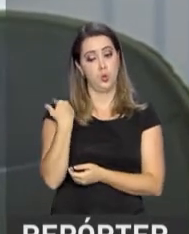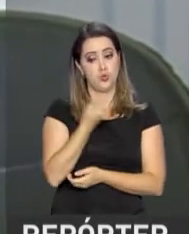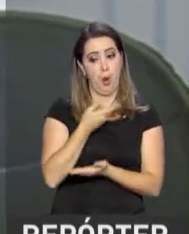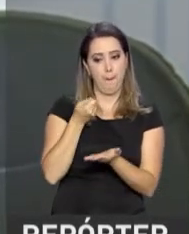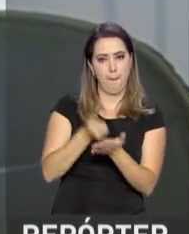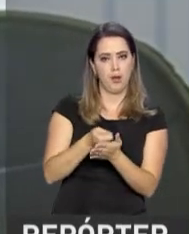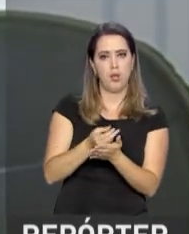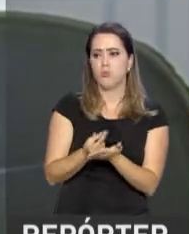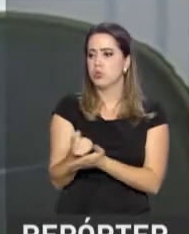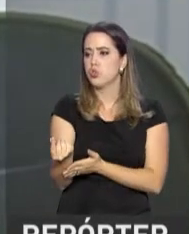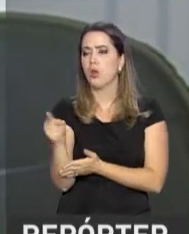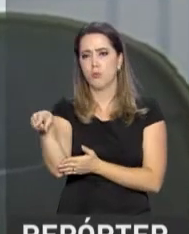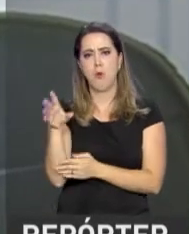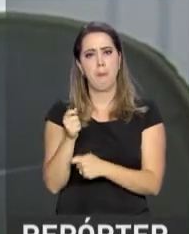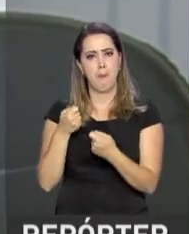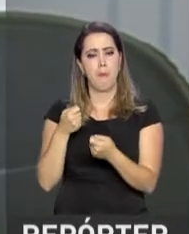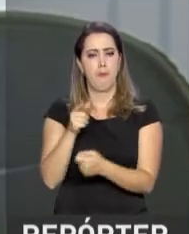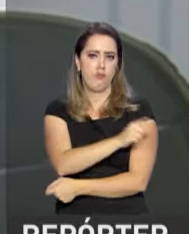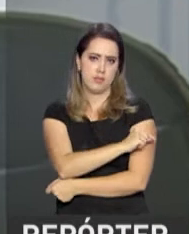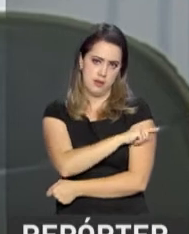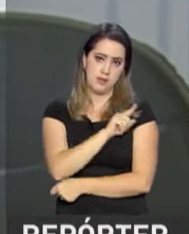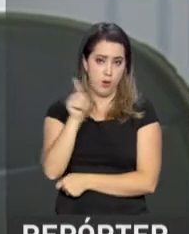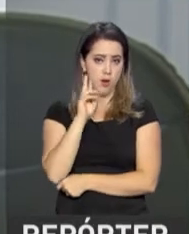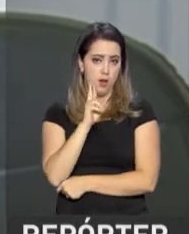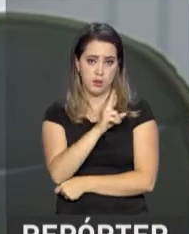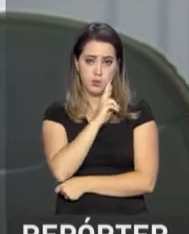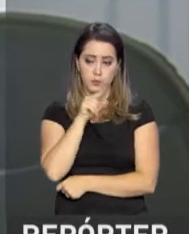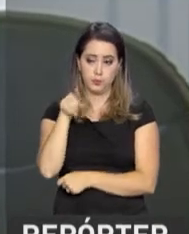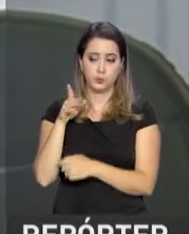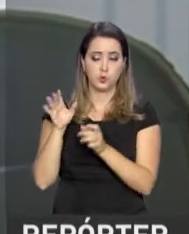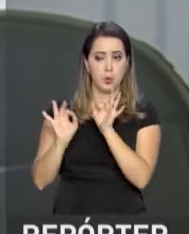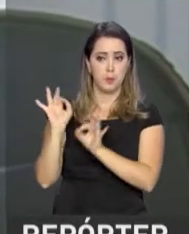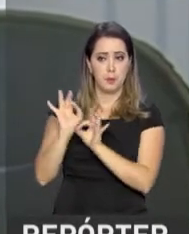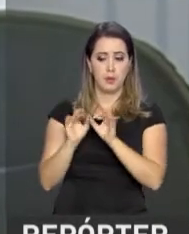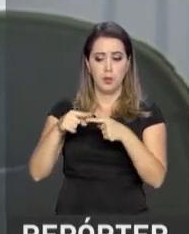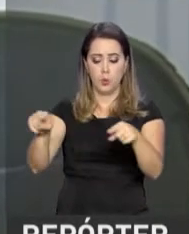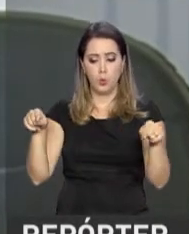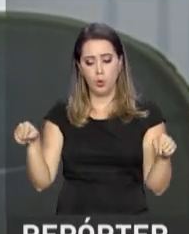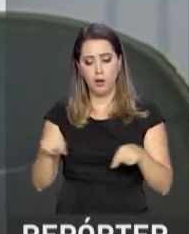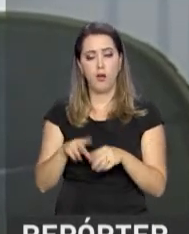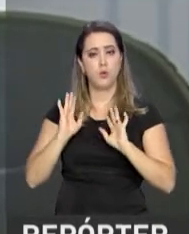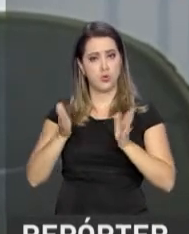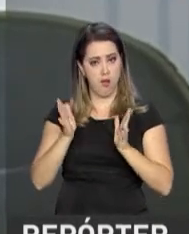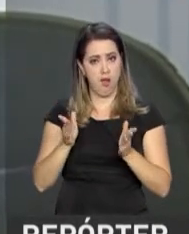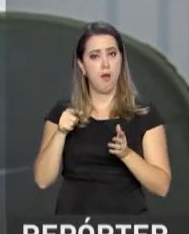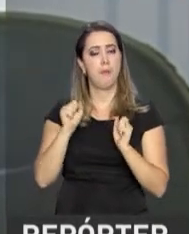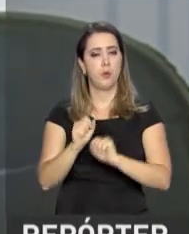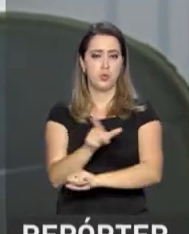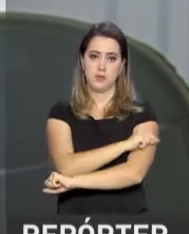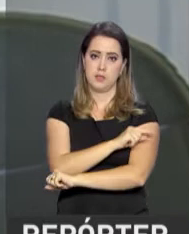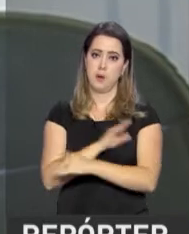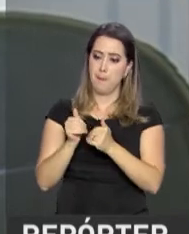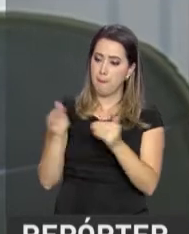secretarias municipais do estado de roraima já instalamos uma sala de situação é ampliarmos a capacidade de